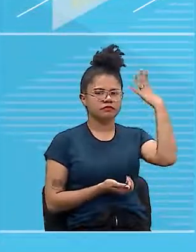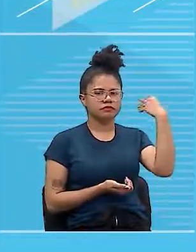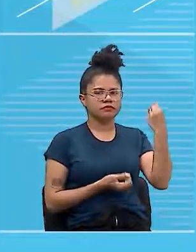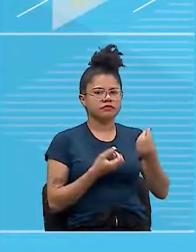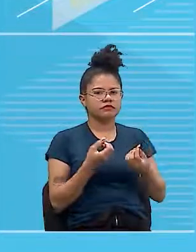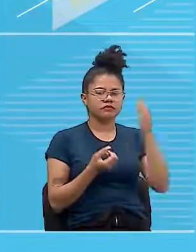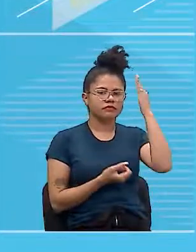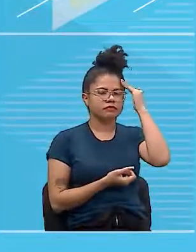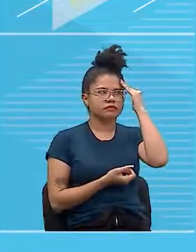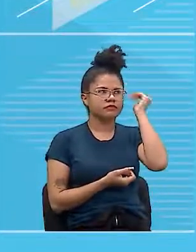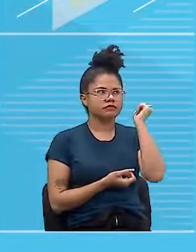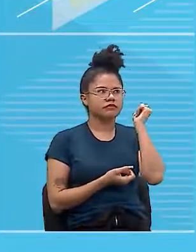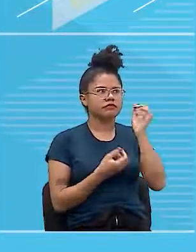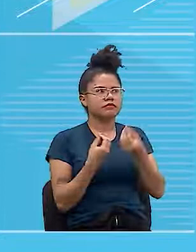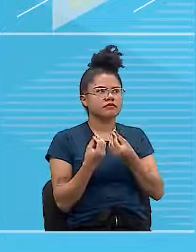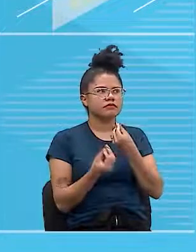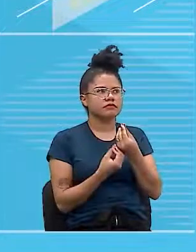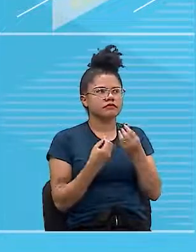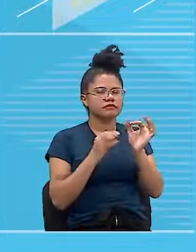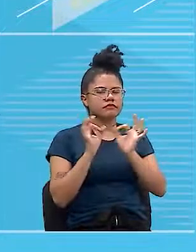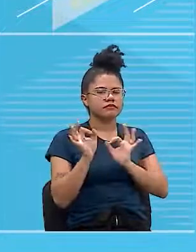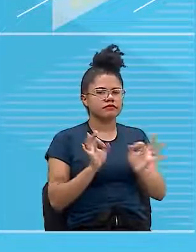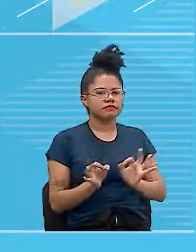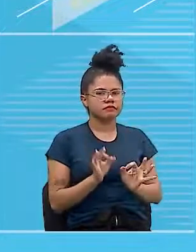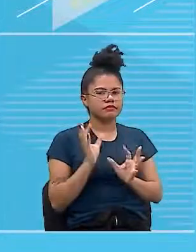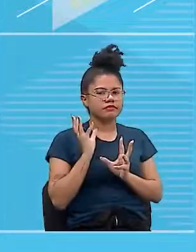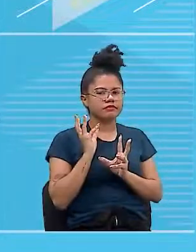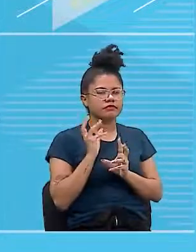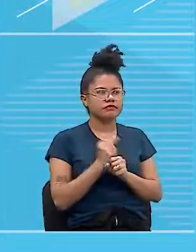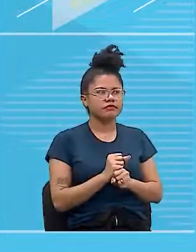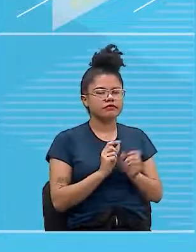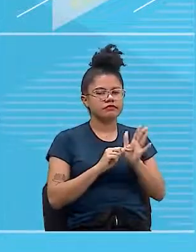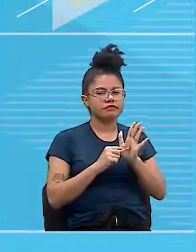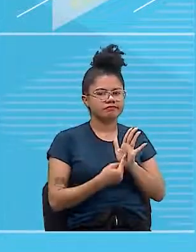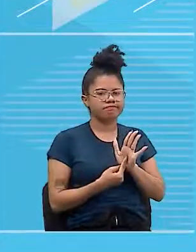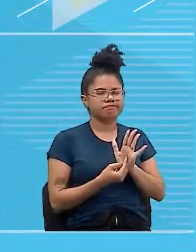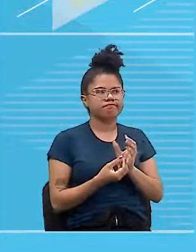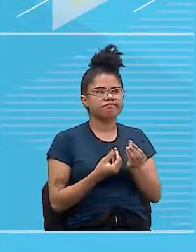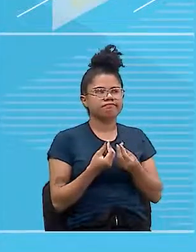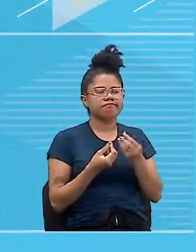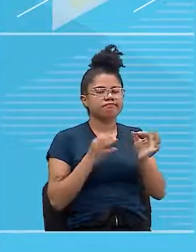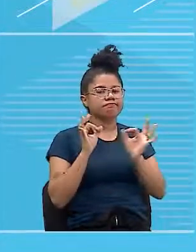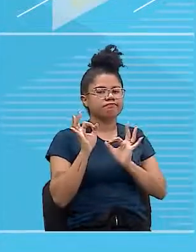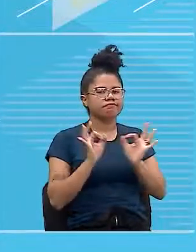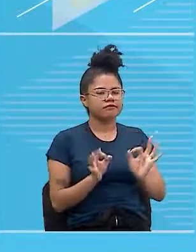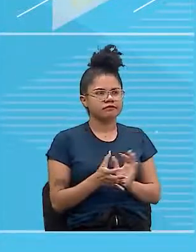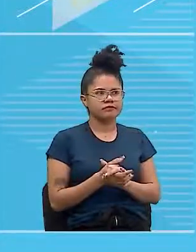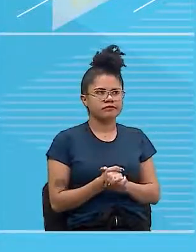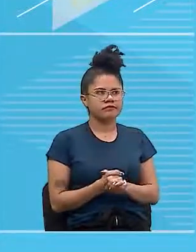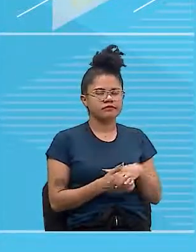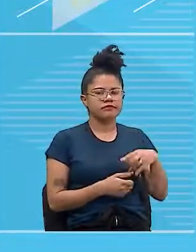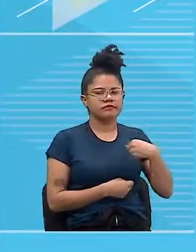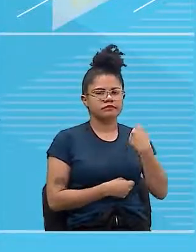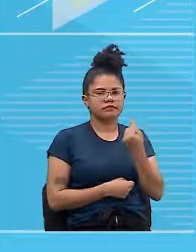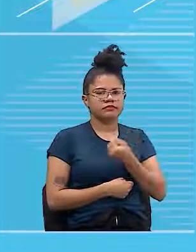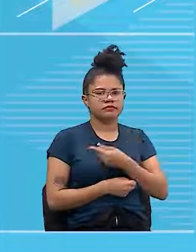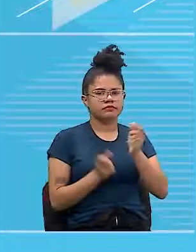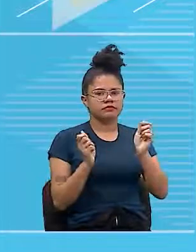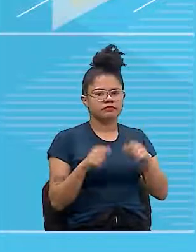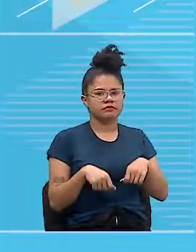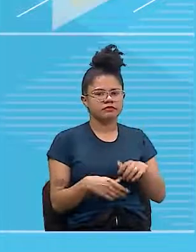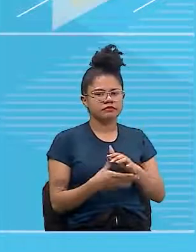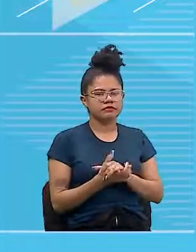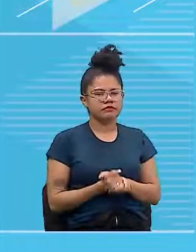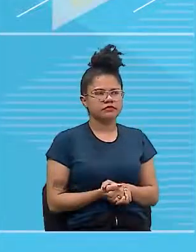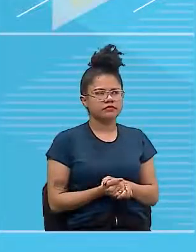montar essa multiplicação como montar essa regra de três tá que a gente precisa fazer